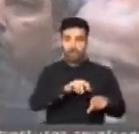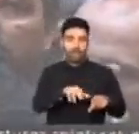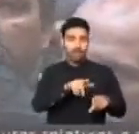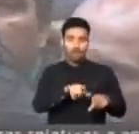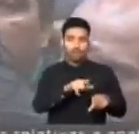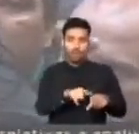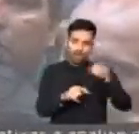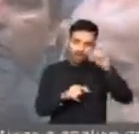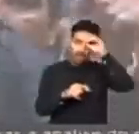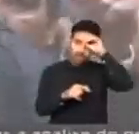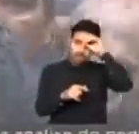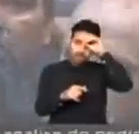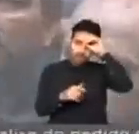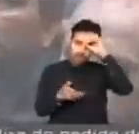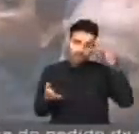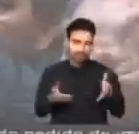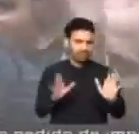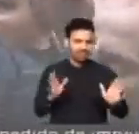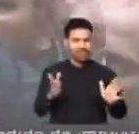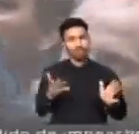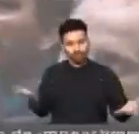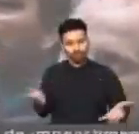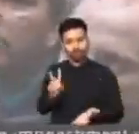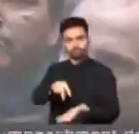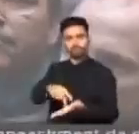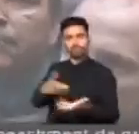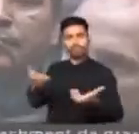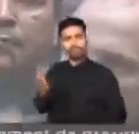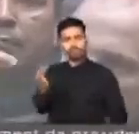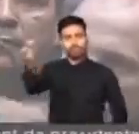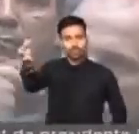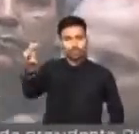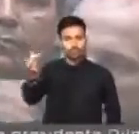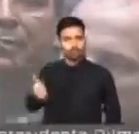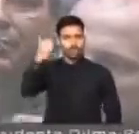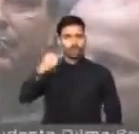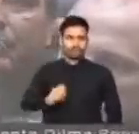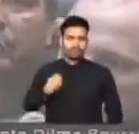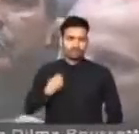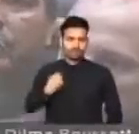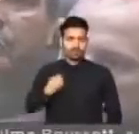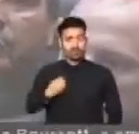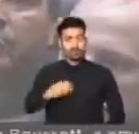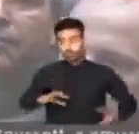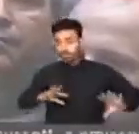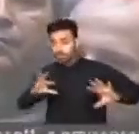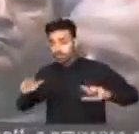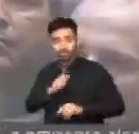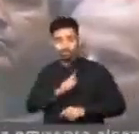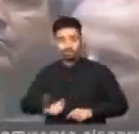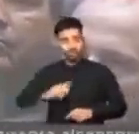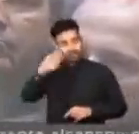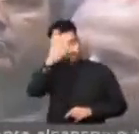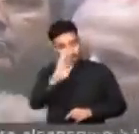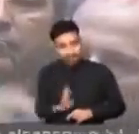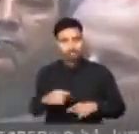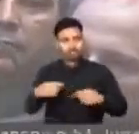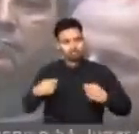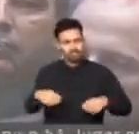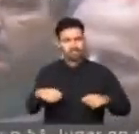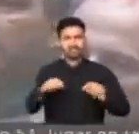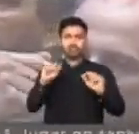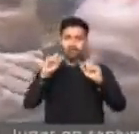mas passageiro rumo ao futuro e ao seu melhor destino. Para que os governantes brasileiros possam